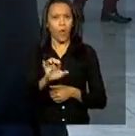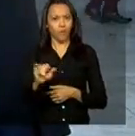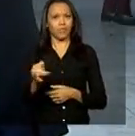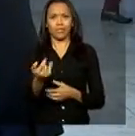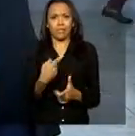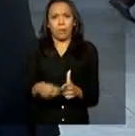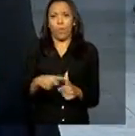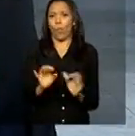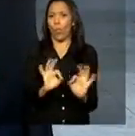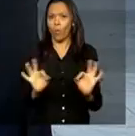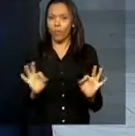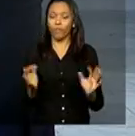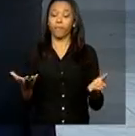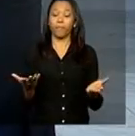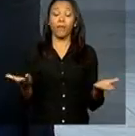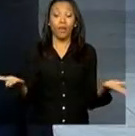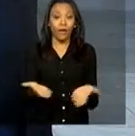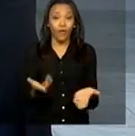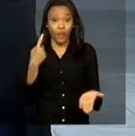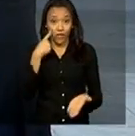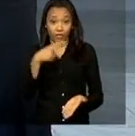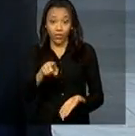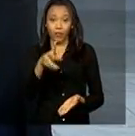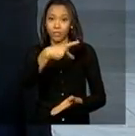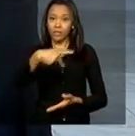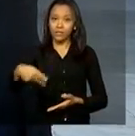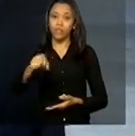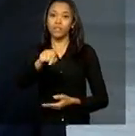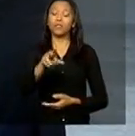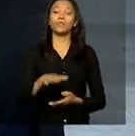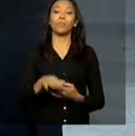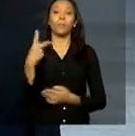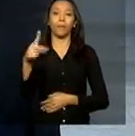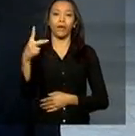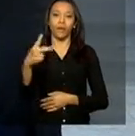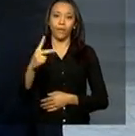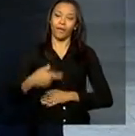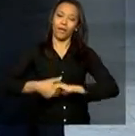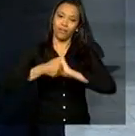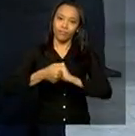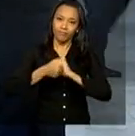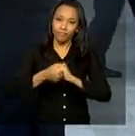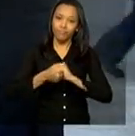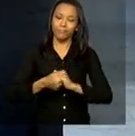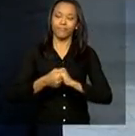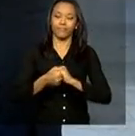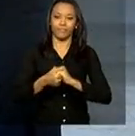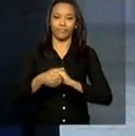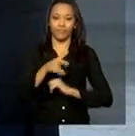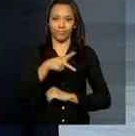bastante positivo. Agora a gente vê o presidente do Paraguai, Horácio Cartes, cumprimentando a presidenta Dilma Rousseff.